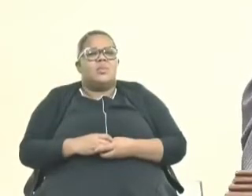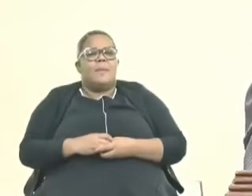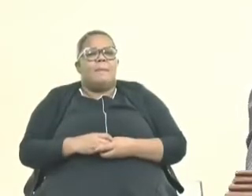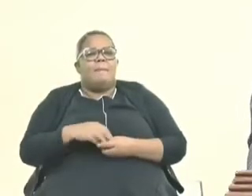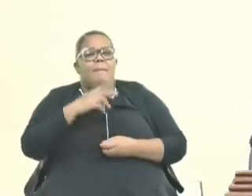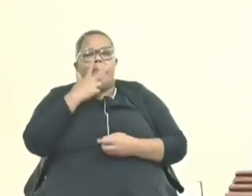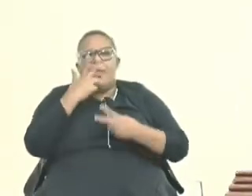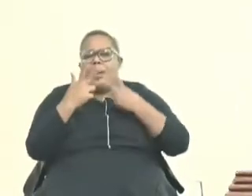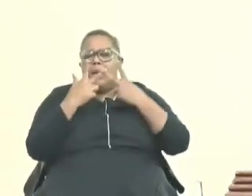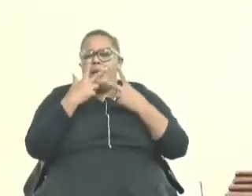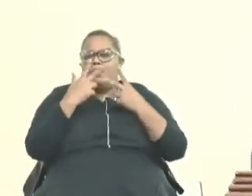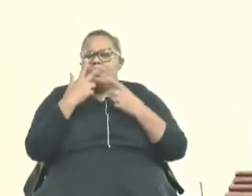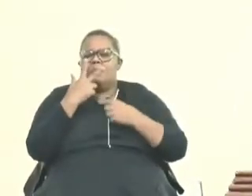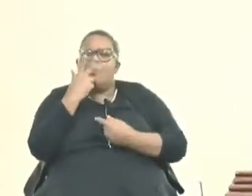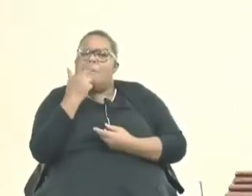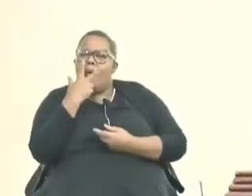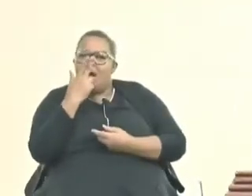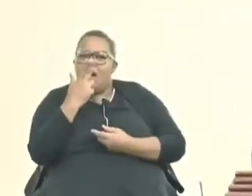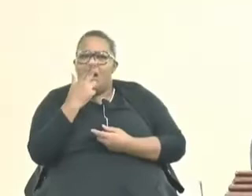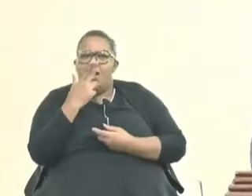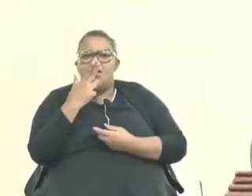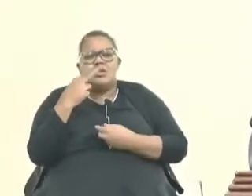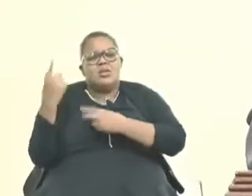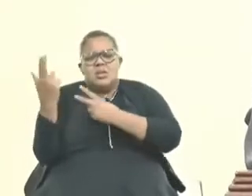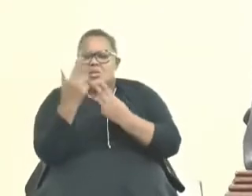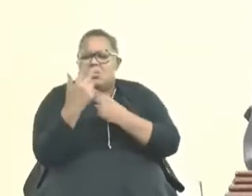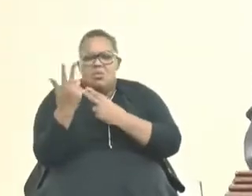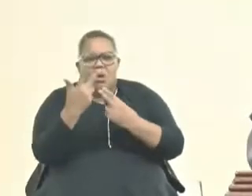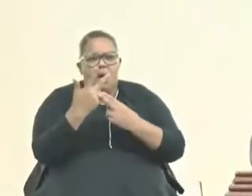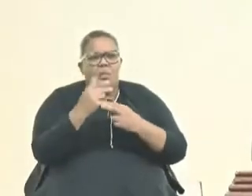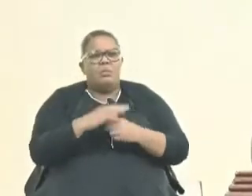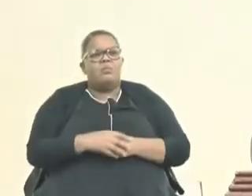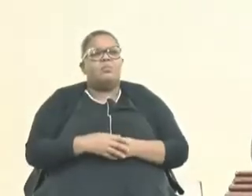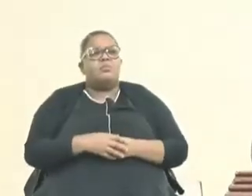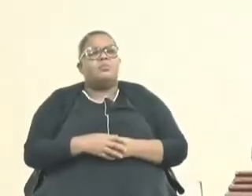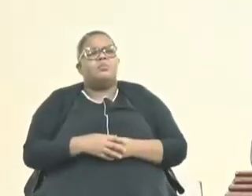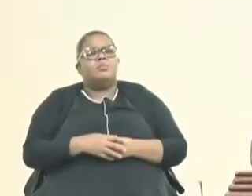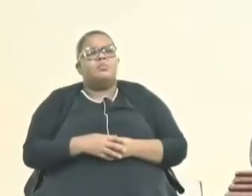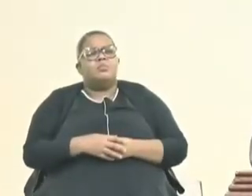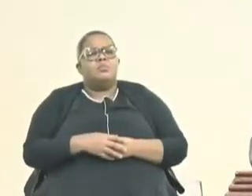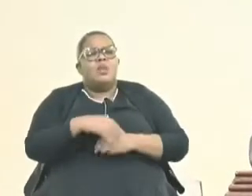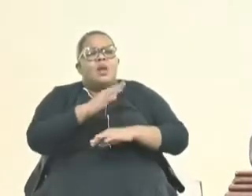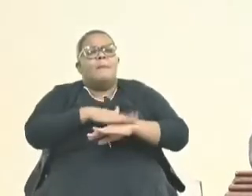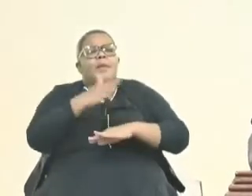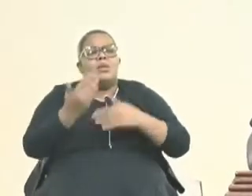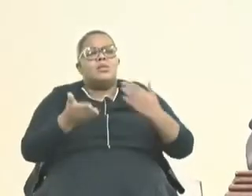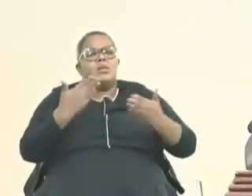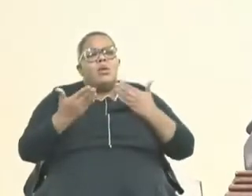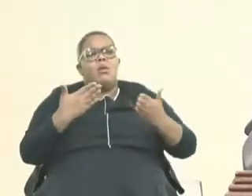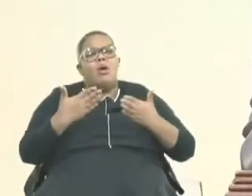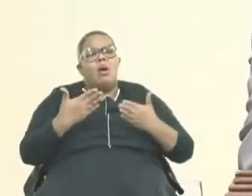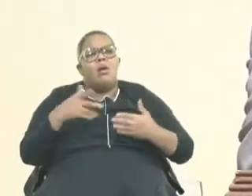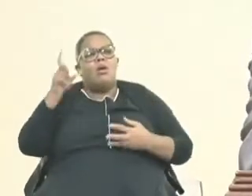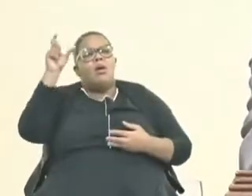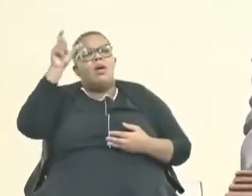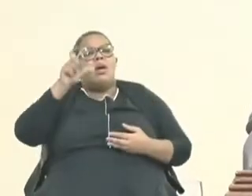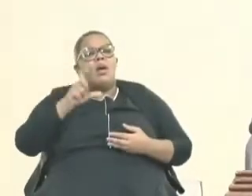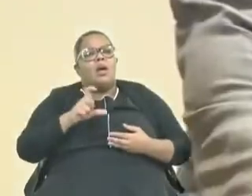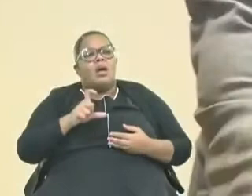estão dentro da casa de Deus todo mundo da Glória a deus aleluia todo mundo termina mas qual funciona